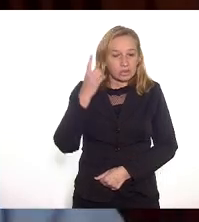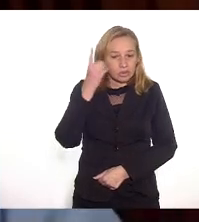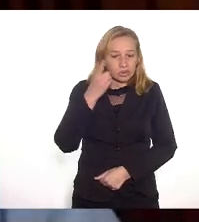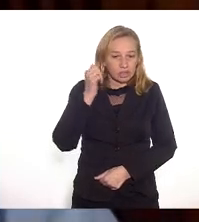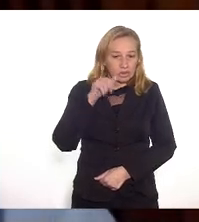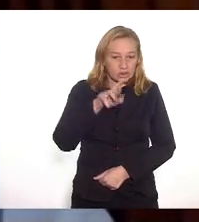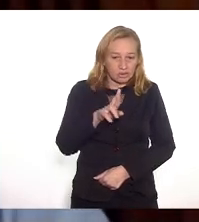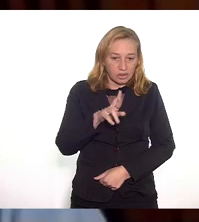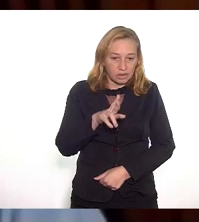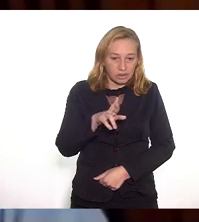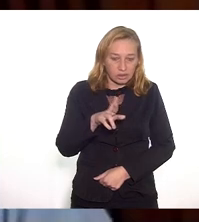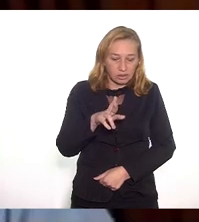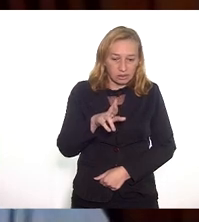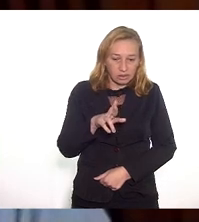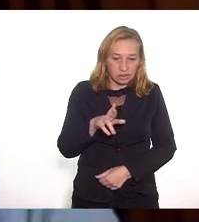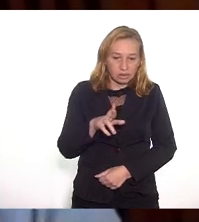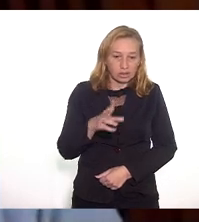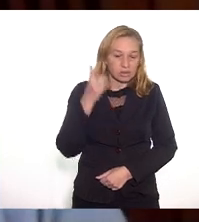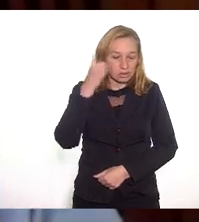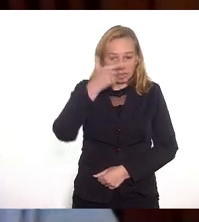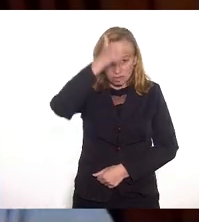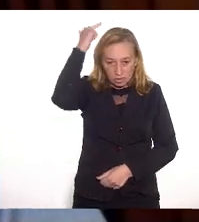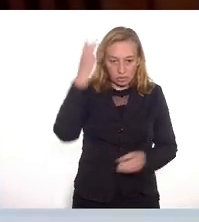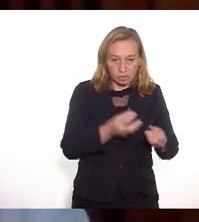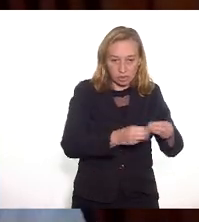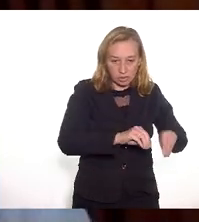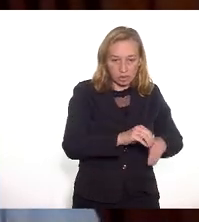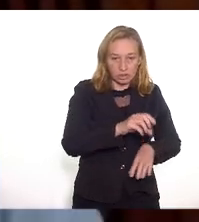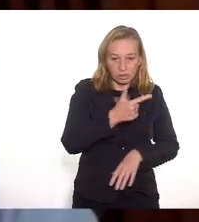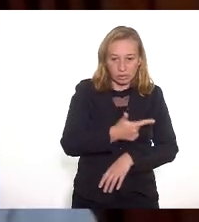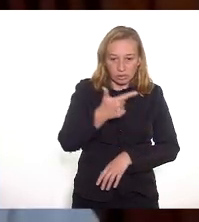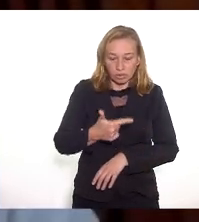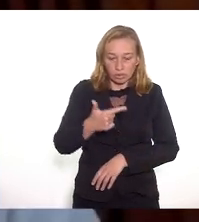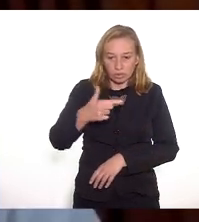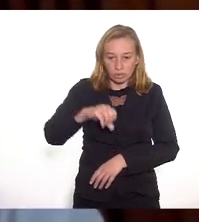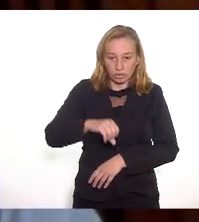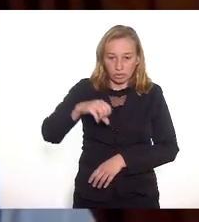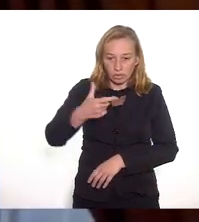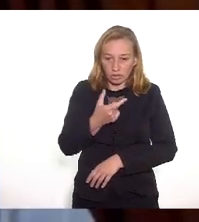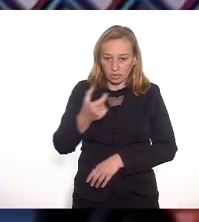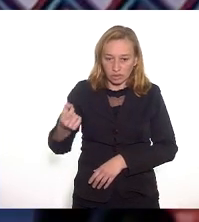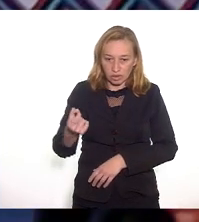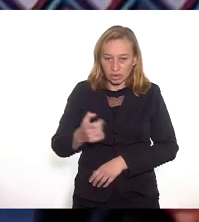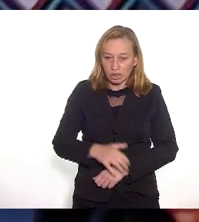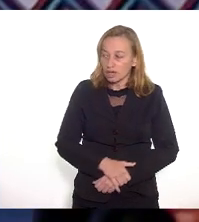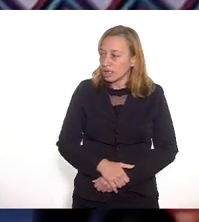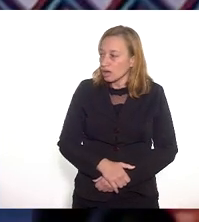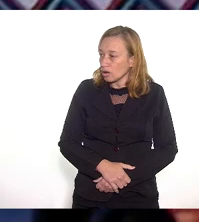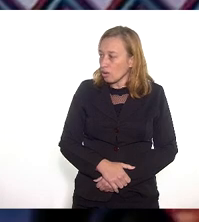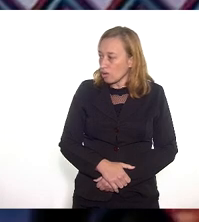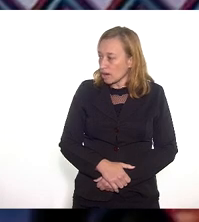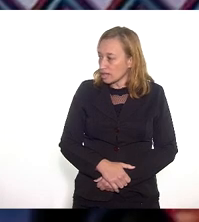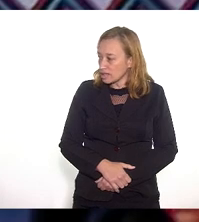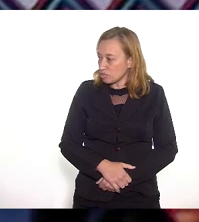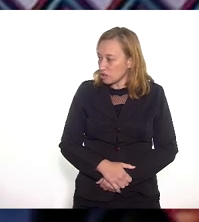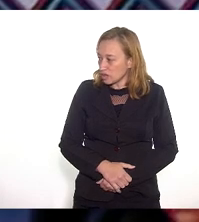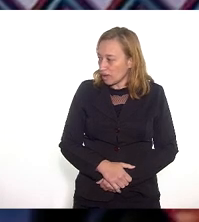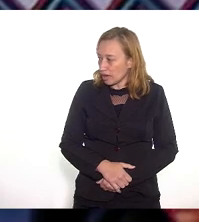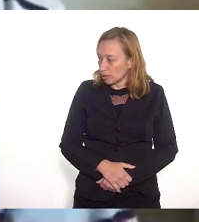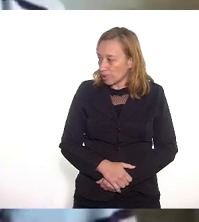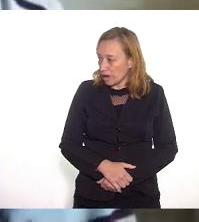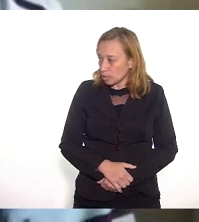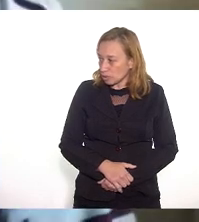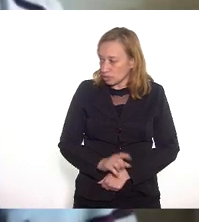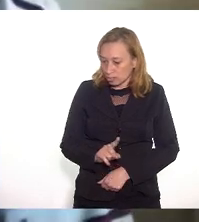vencido, deputado Luiz Paulo, pela prejudicabilidade, pelo 2299 de 20. Aprovado. Parecer é do Jorge Felipe Neto.